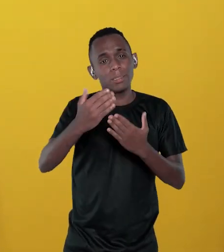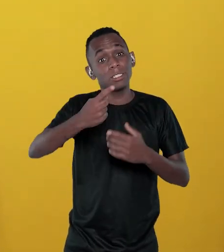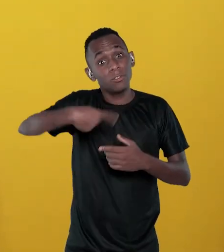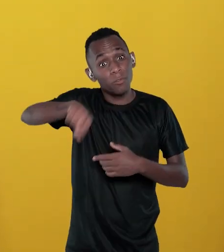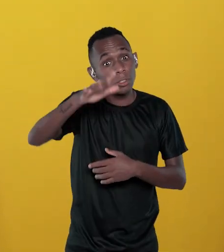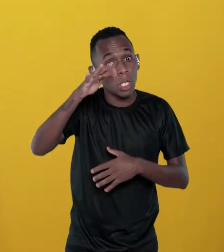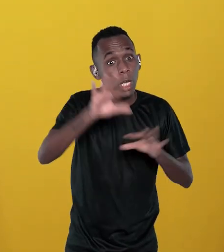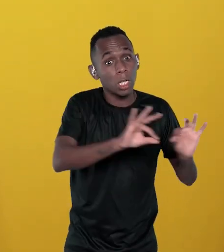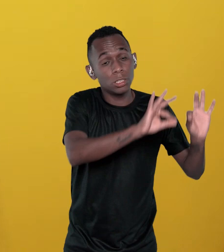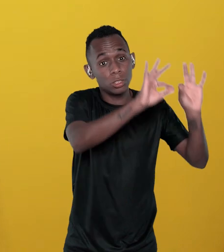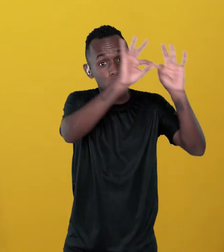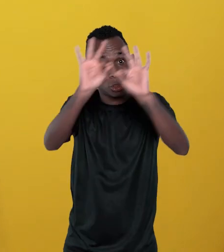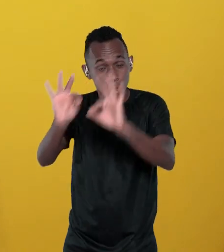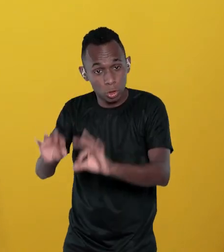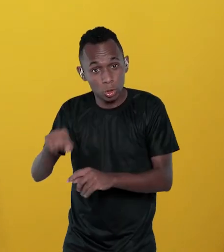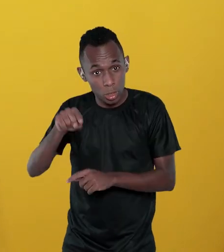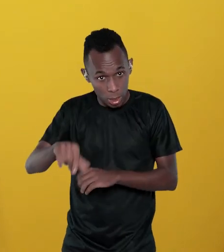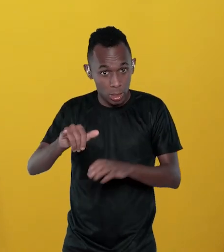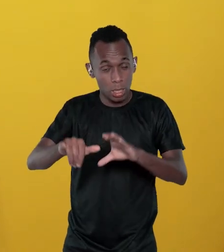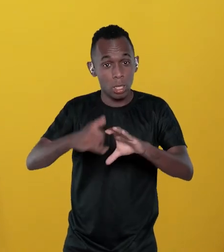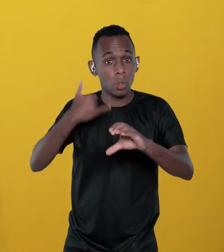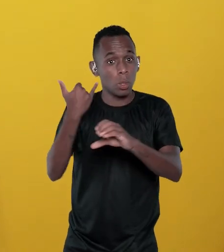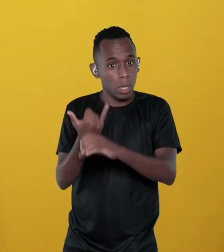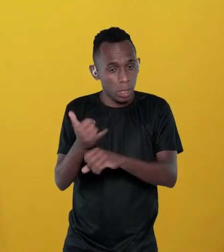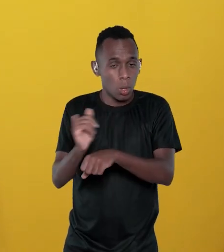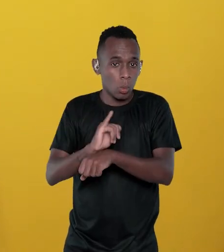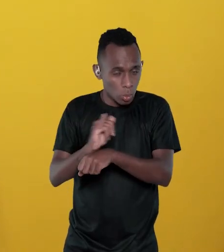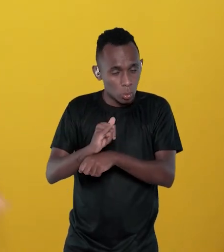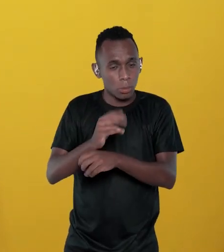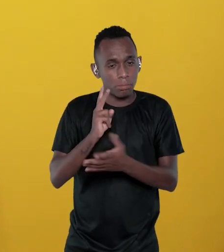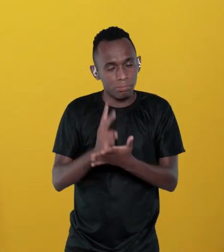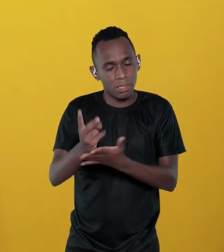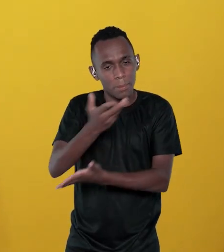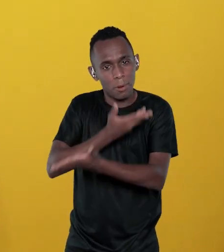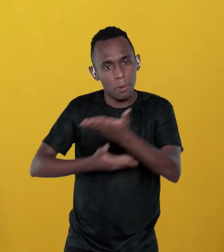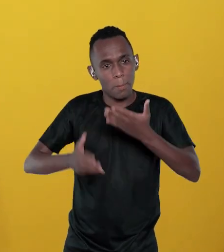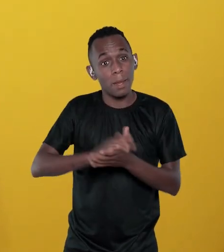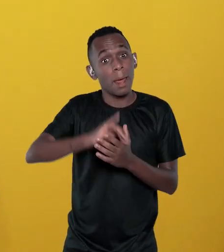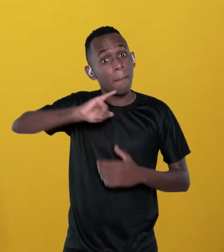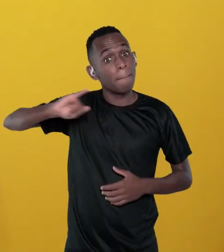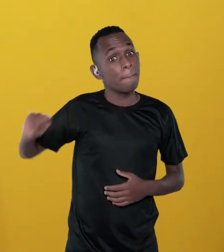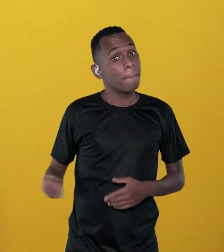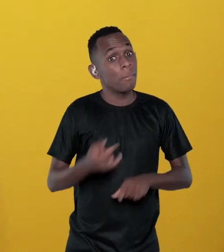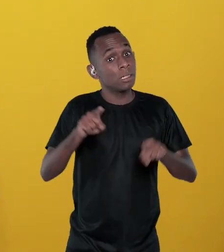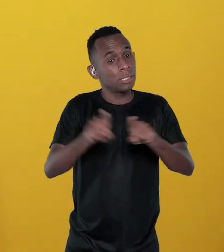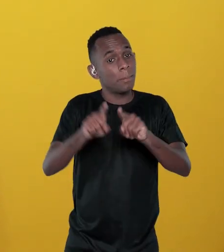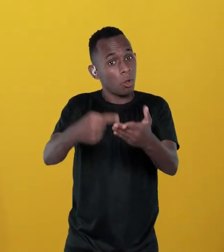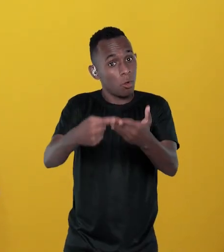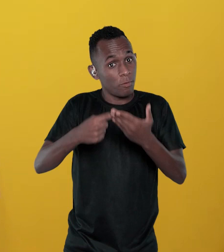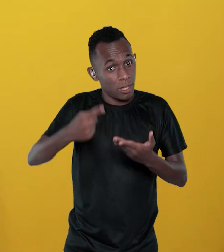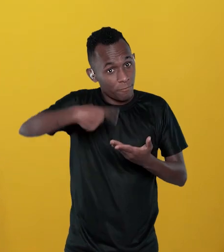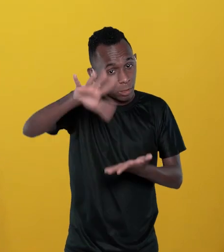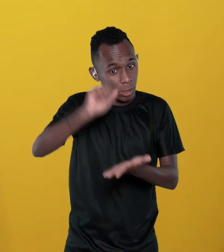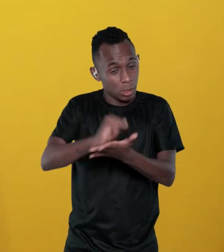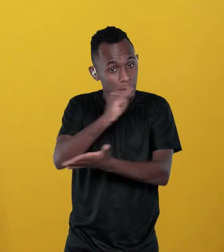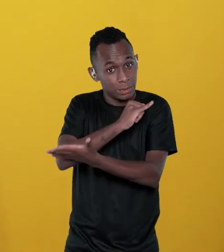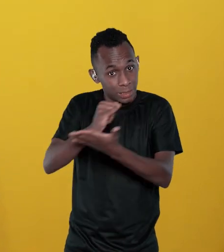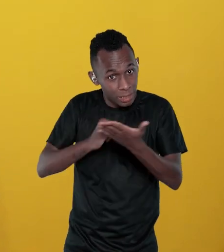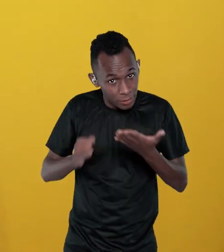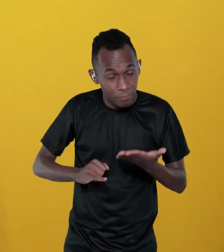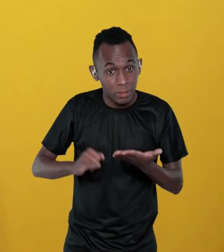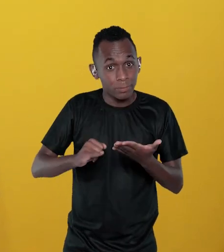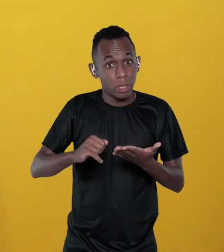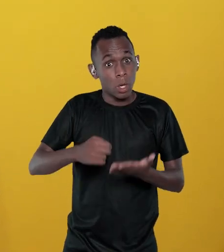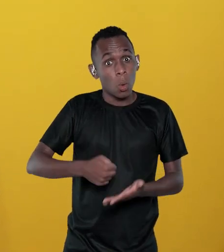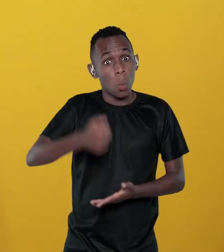compositor, poeta Murilo Antunes. A gente agradece você que nos acompanhou aqui no canal do YouTube do